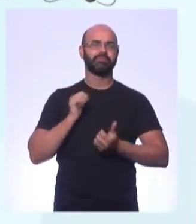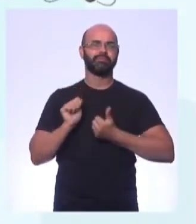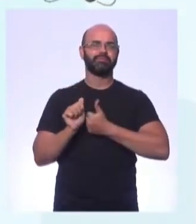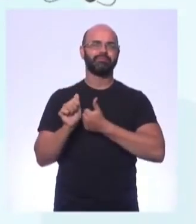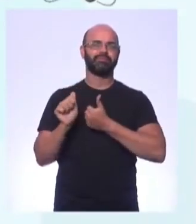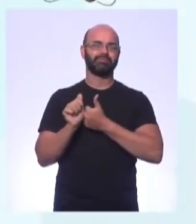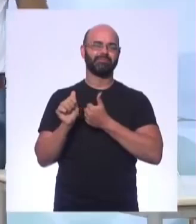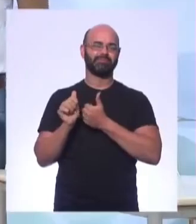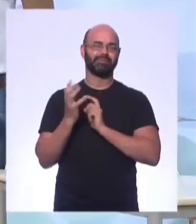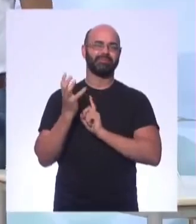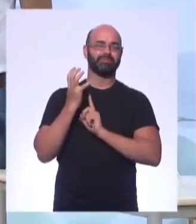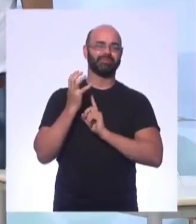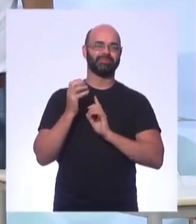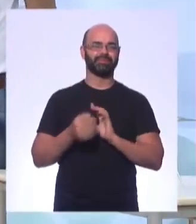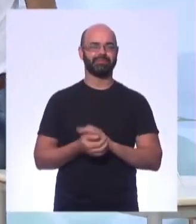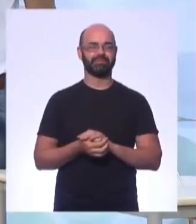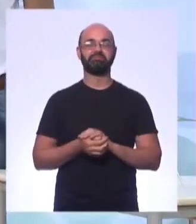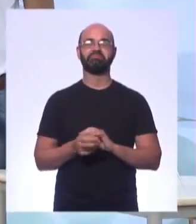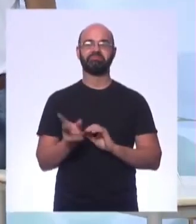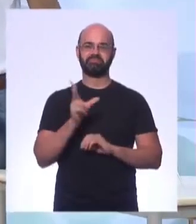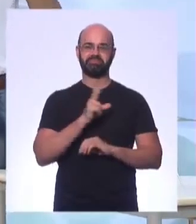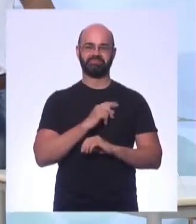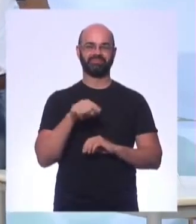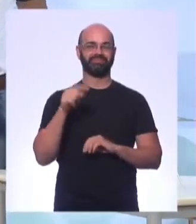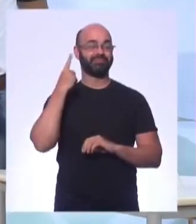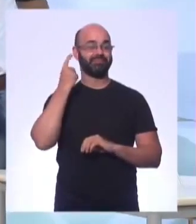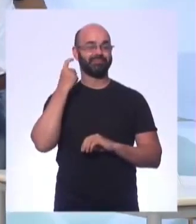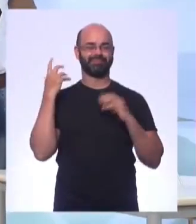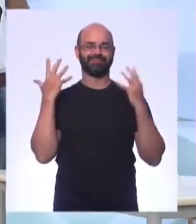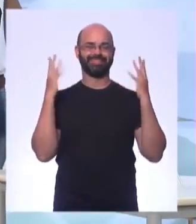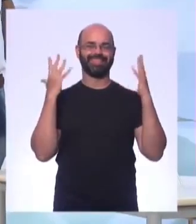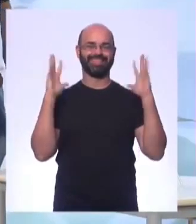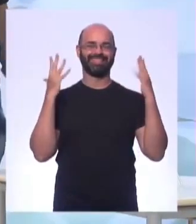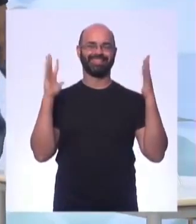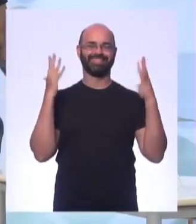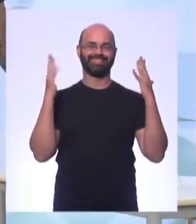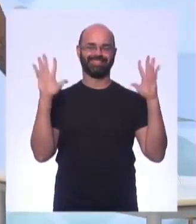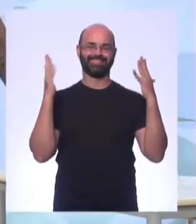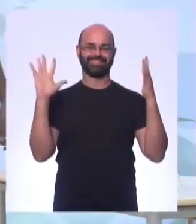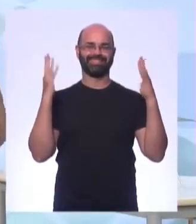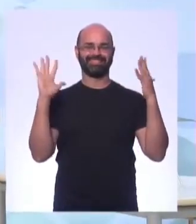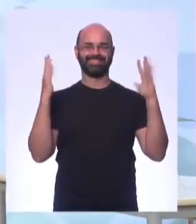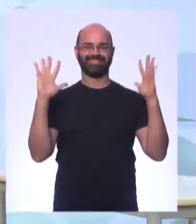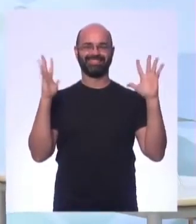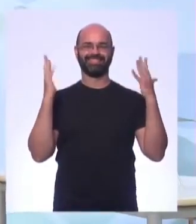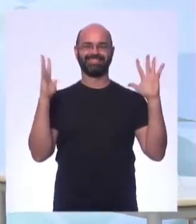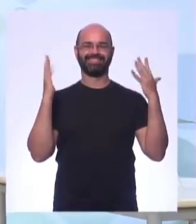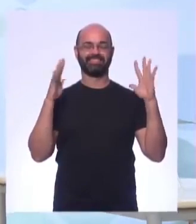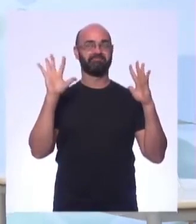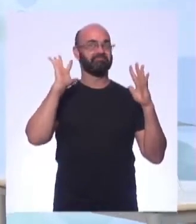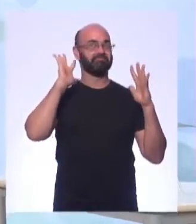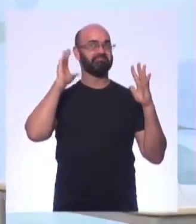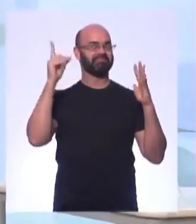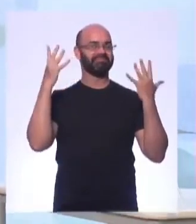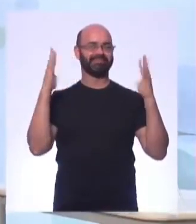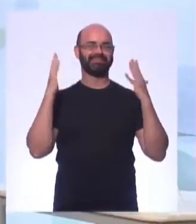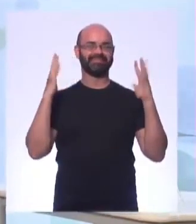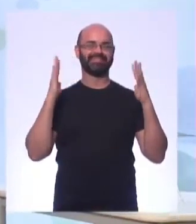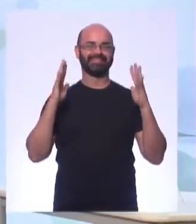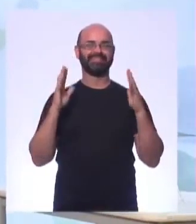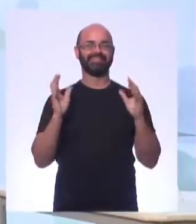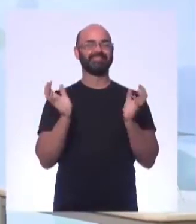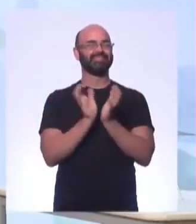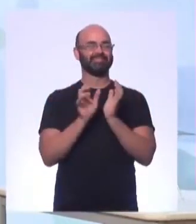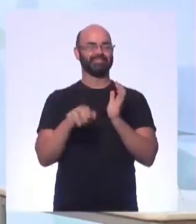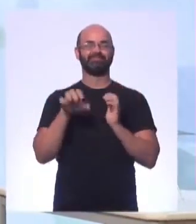Olha, rapaz, Giba! Ô, bruxo! A galera gostou. O pessoal a galera gostou, a galera gostou. O pessoal do estúdio aqui